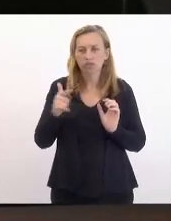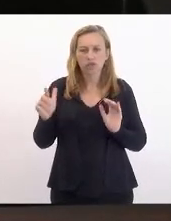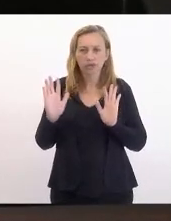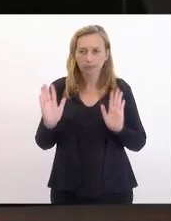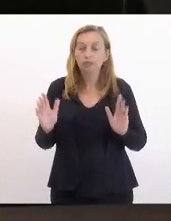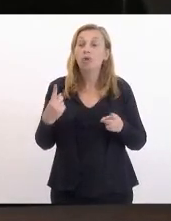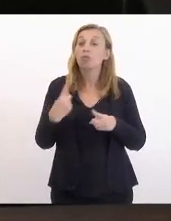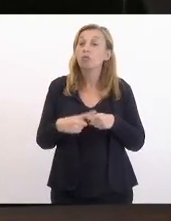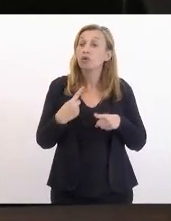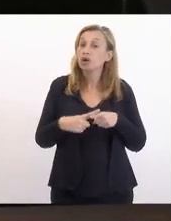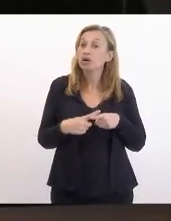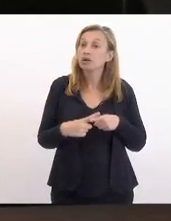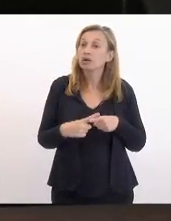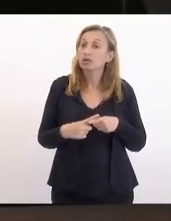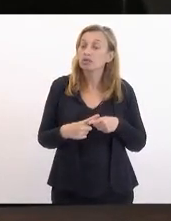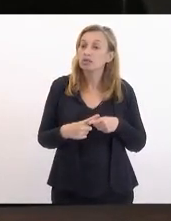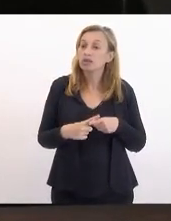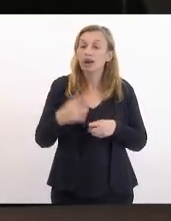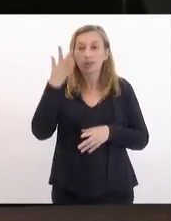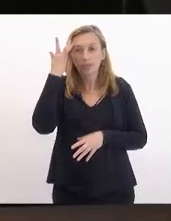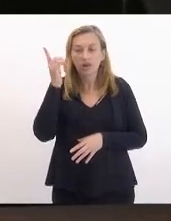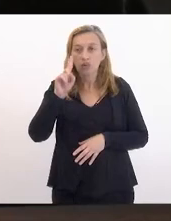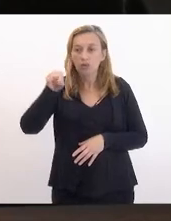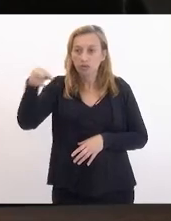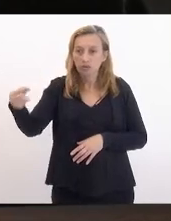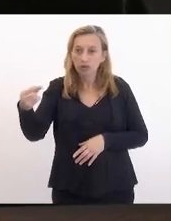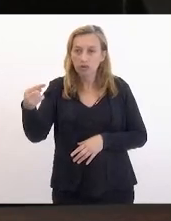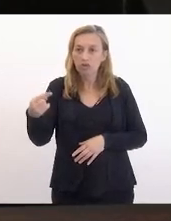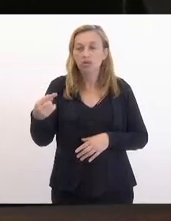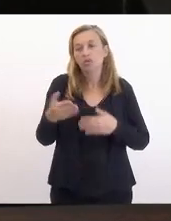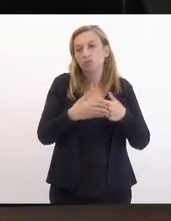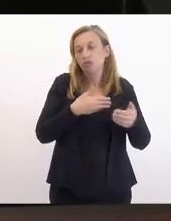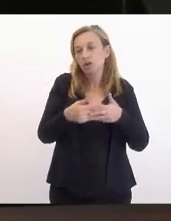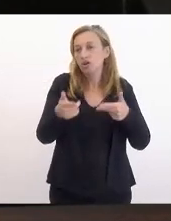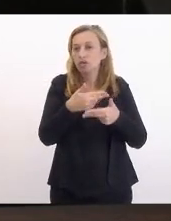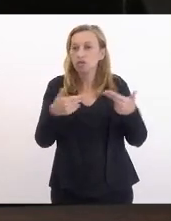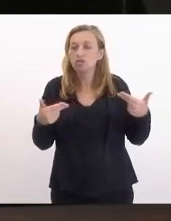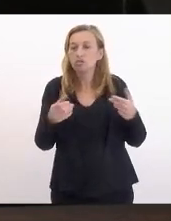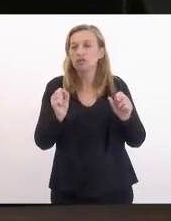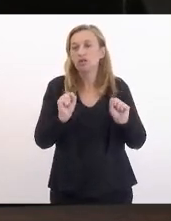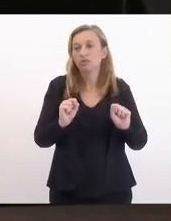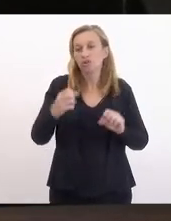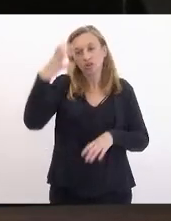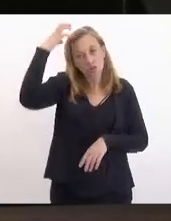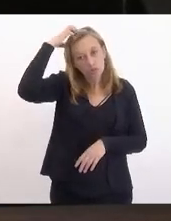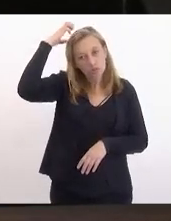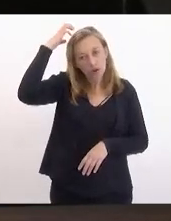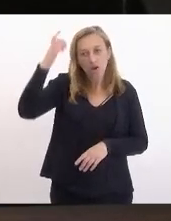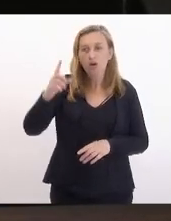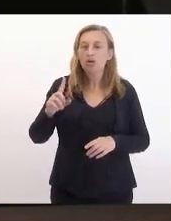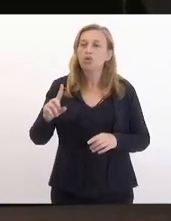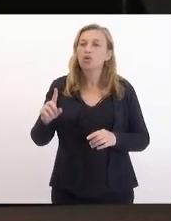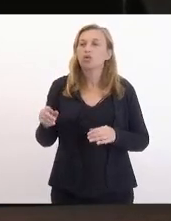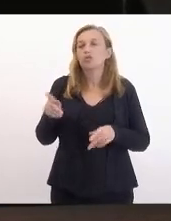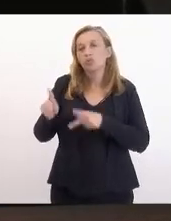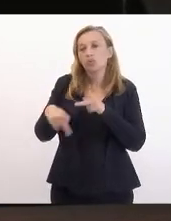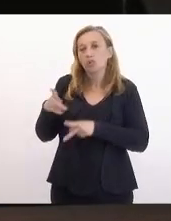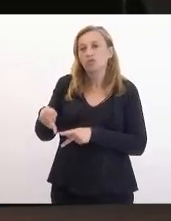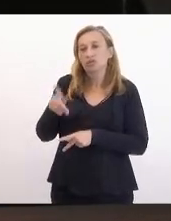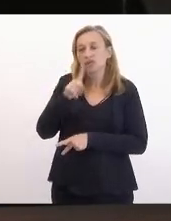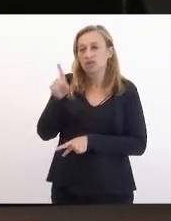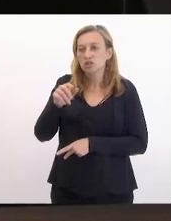até porque a maioria é possível ver a coisa que eu tive situação pode querer responsabilizar o povo lá da zona leste né